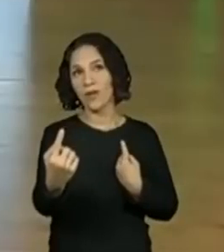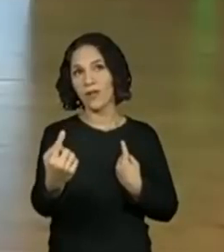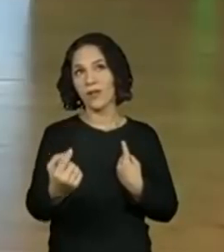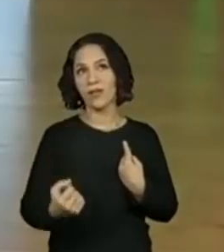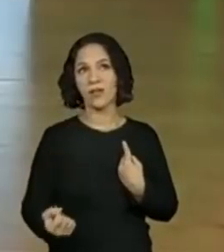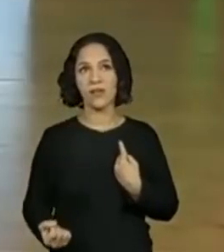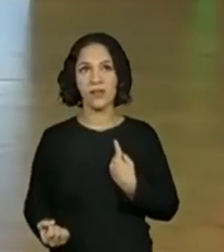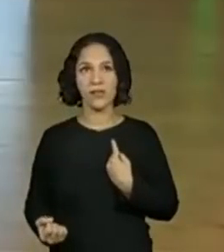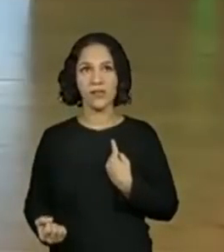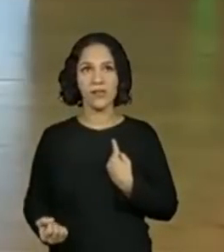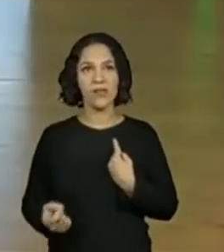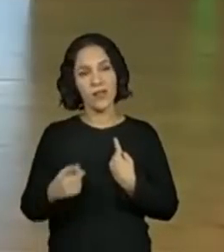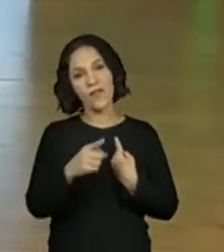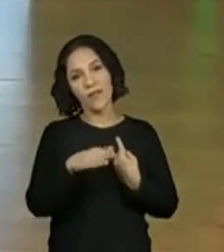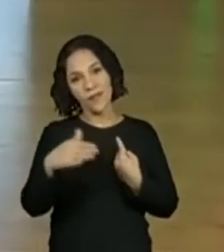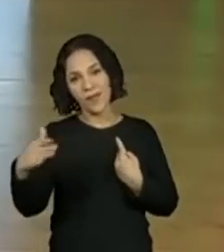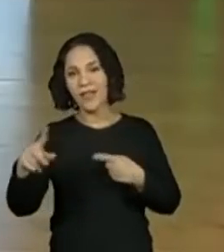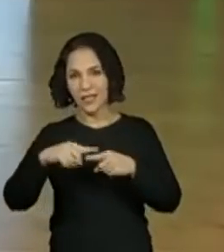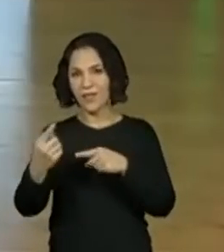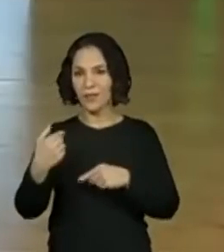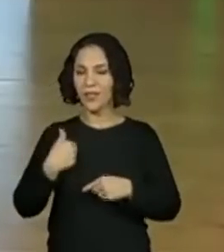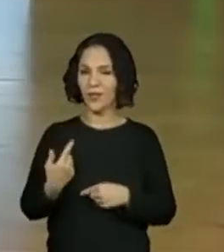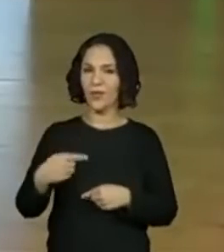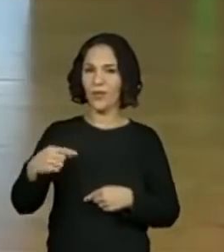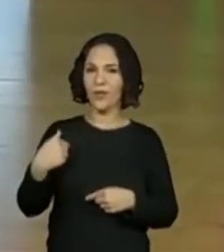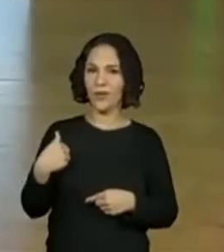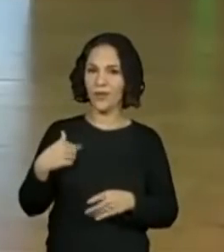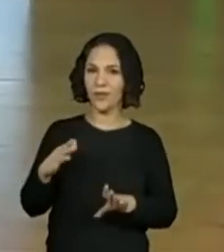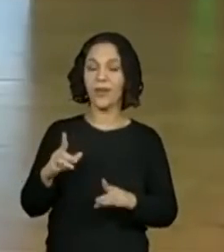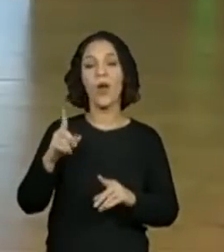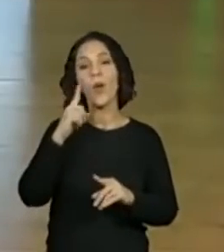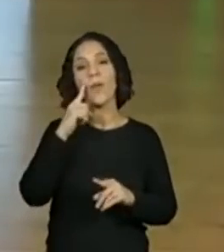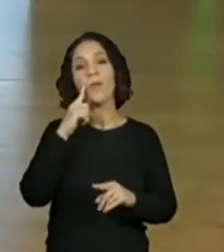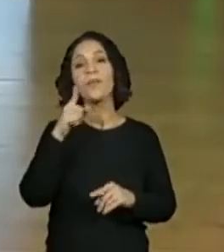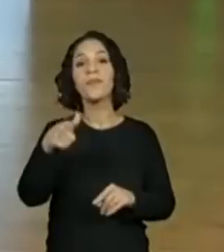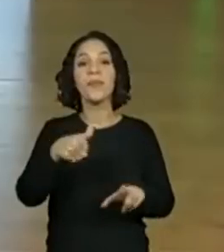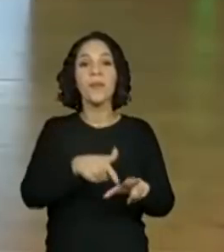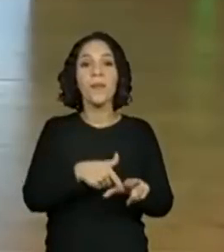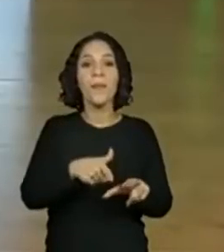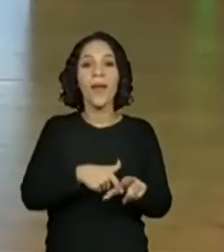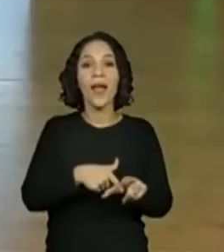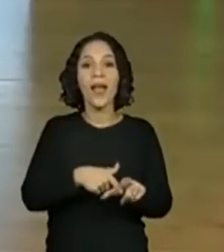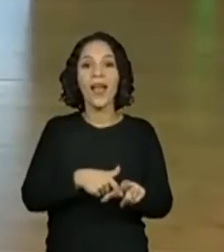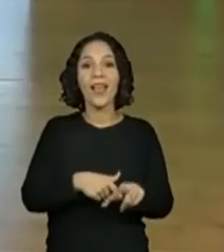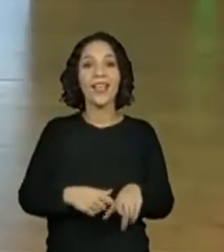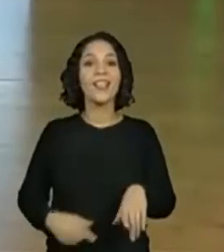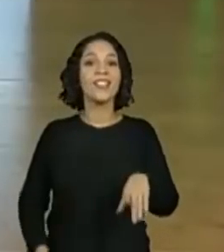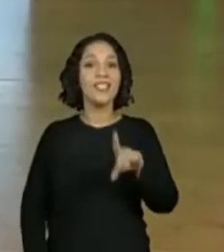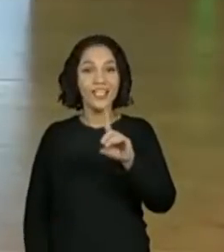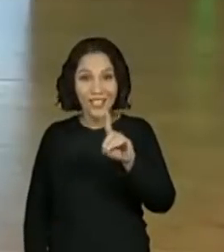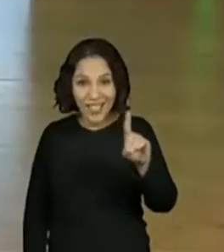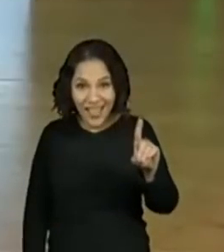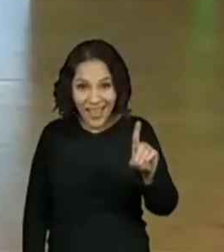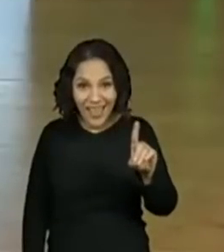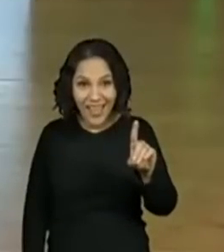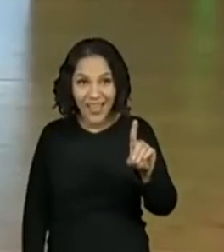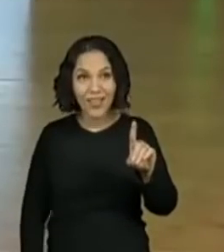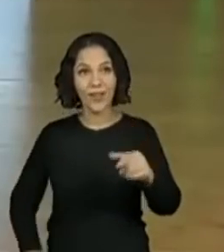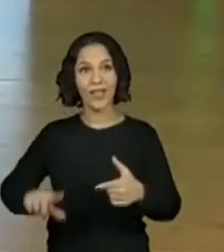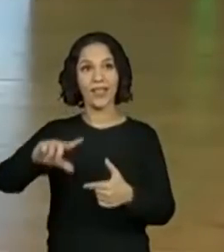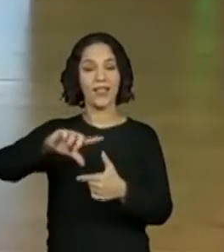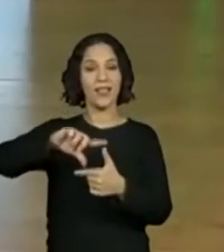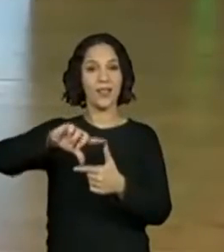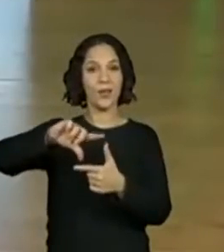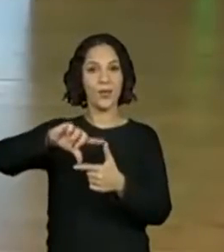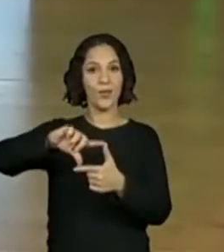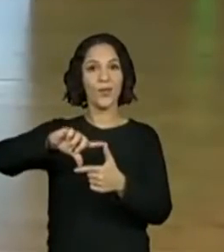vez você. Depois, vai uma parte, aí depois tá. Eu vou. Isso. Pé direito. Elas querem que você pé coloque direito na aonde? Figura, no retângulo.